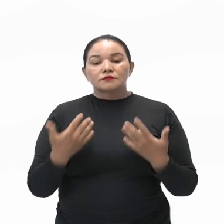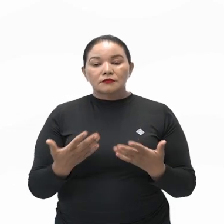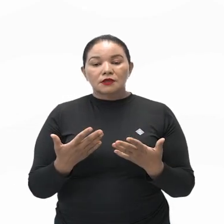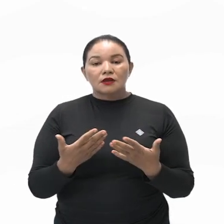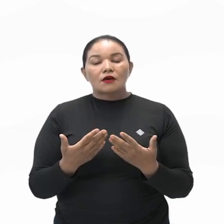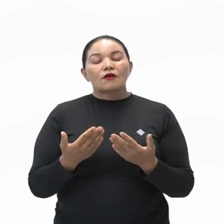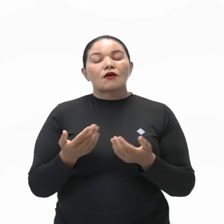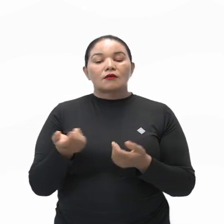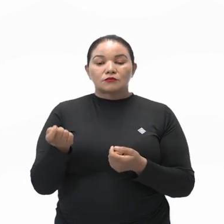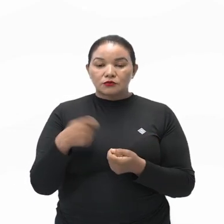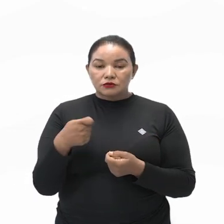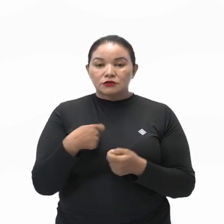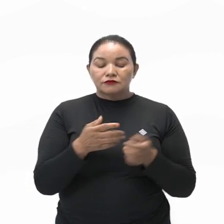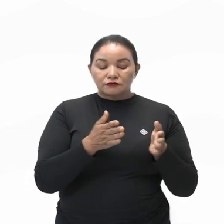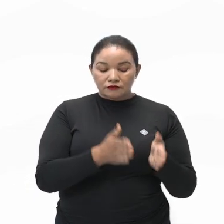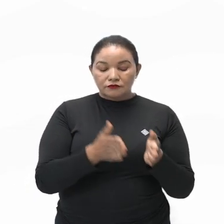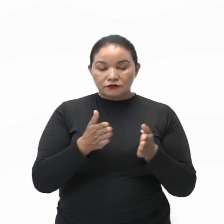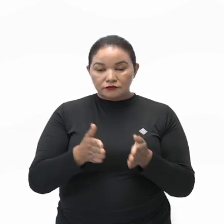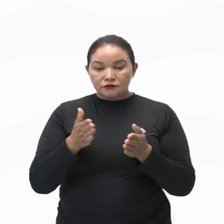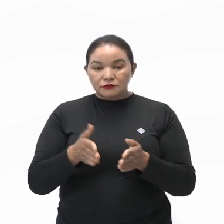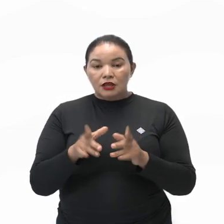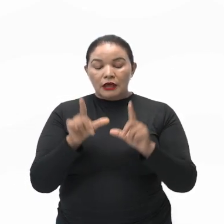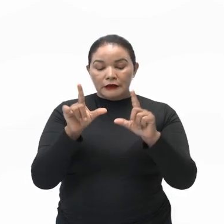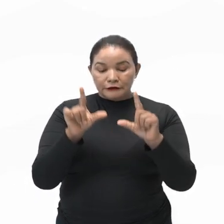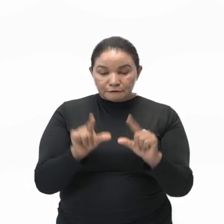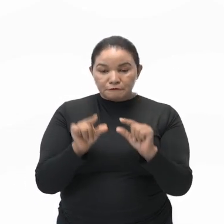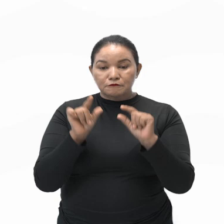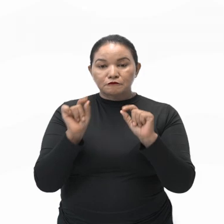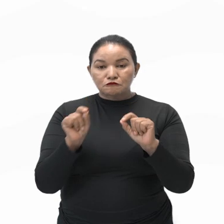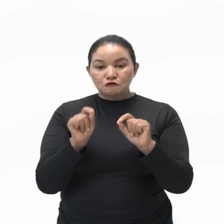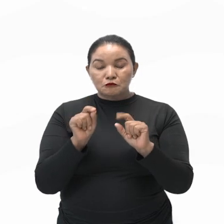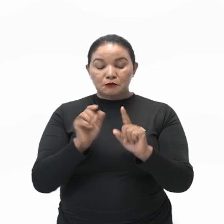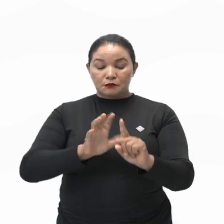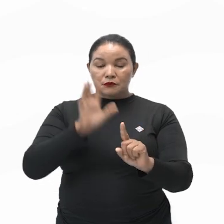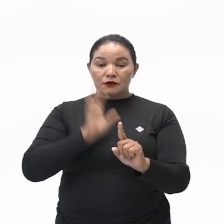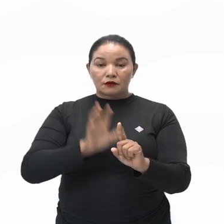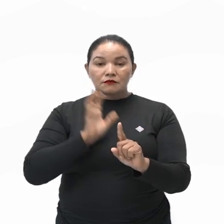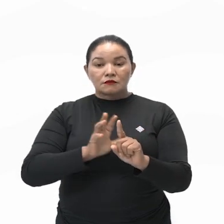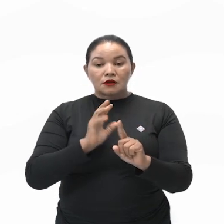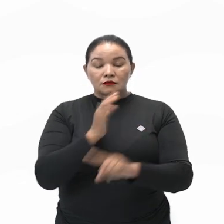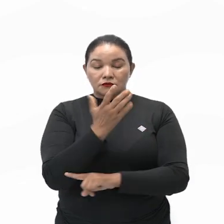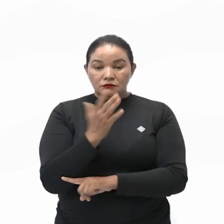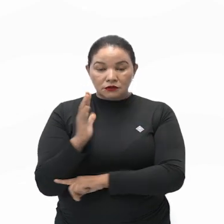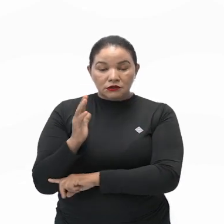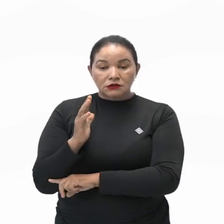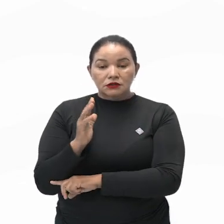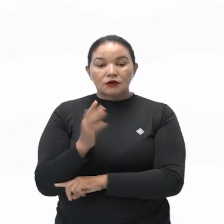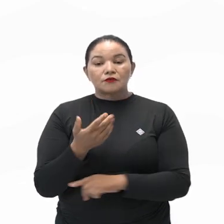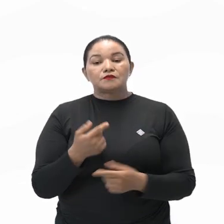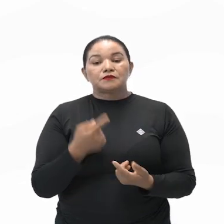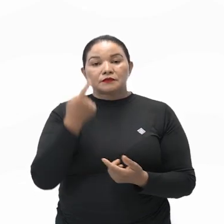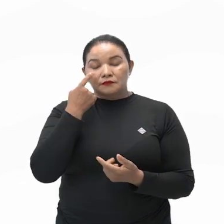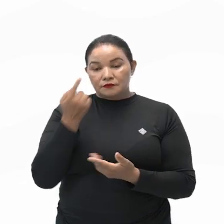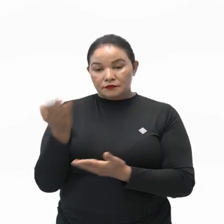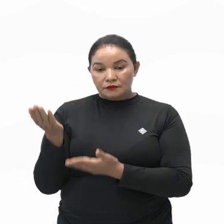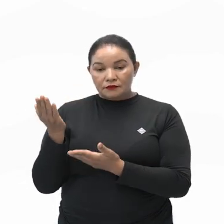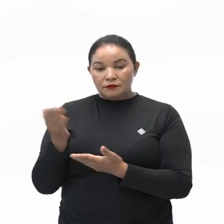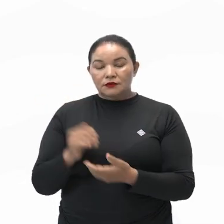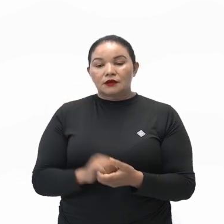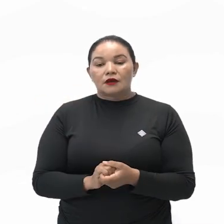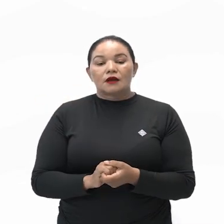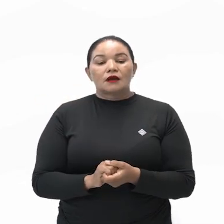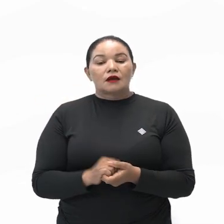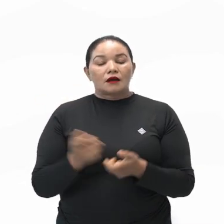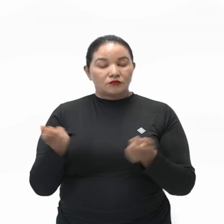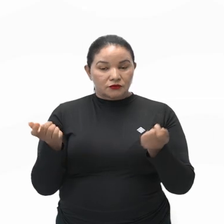aí os próximos passos, que é a redução do impacto ambiental nas escolas. Dê uma olhada. Então, nós